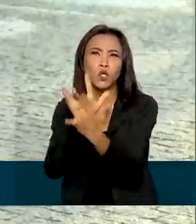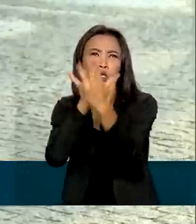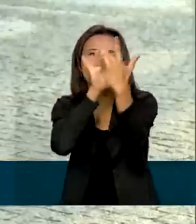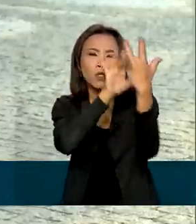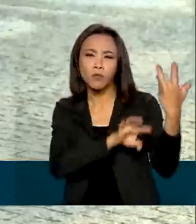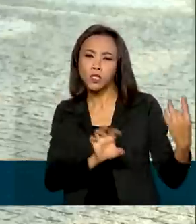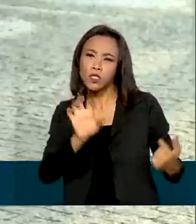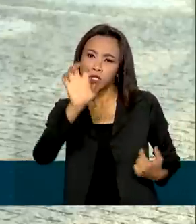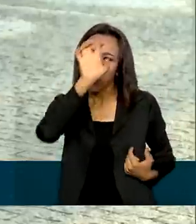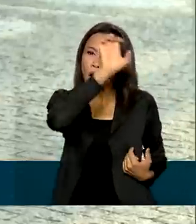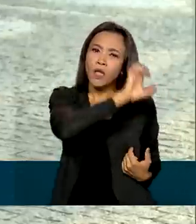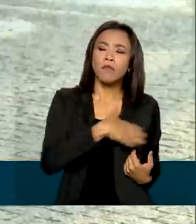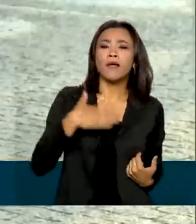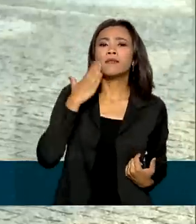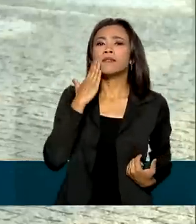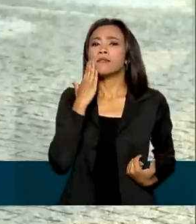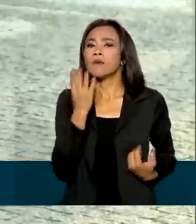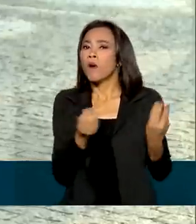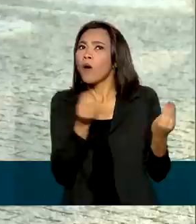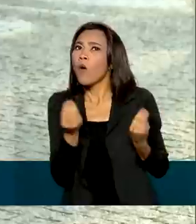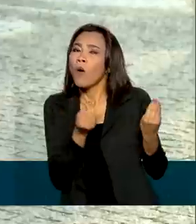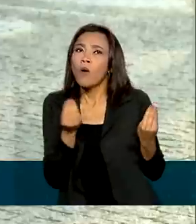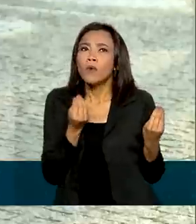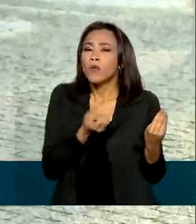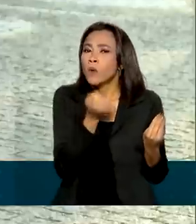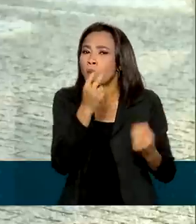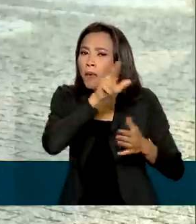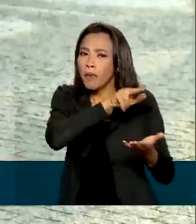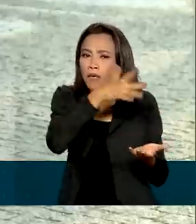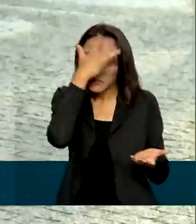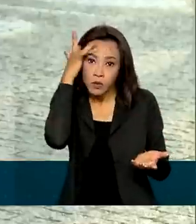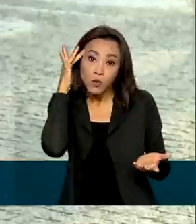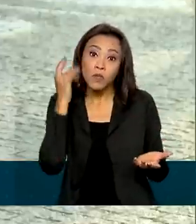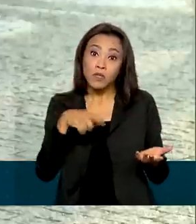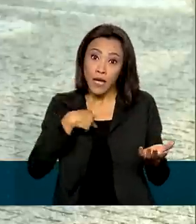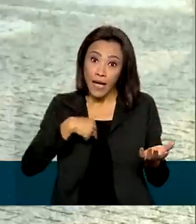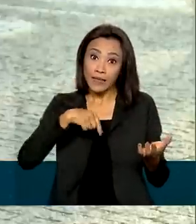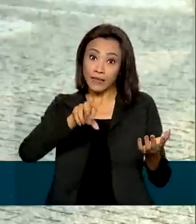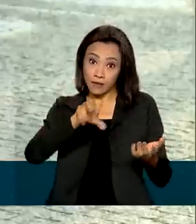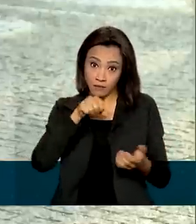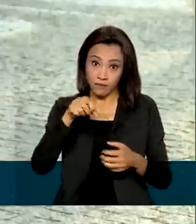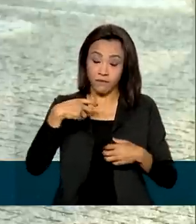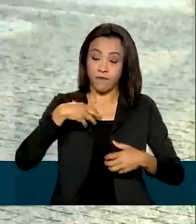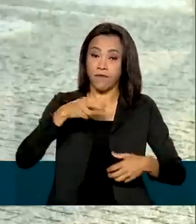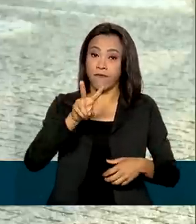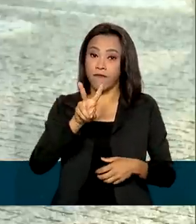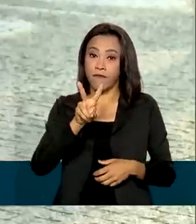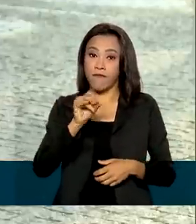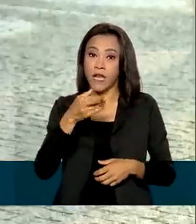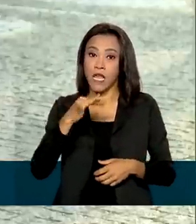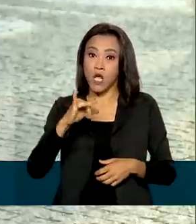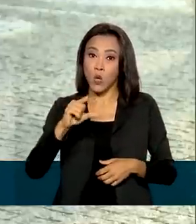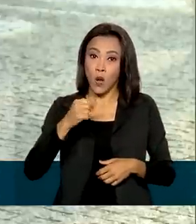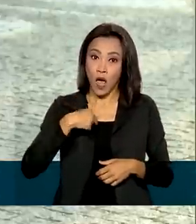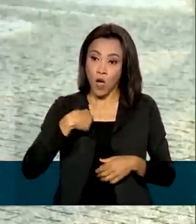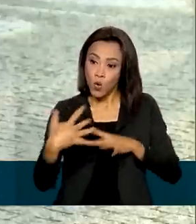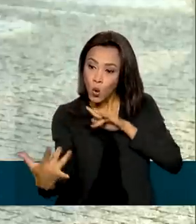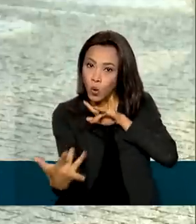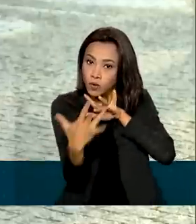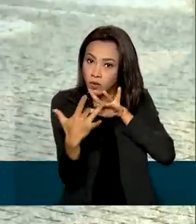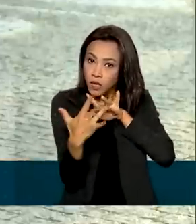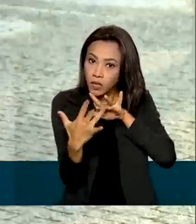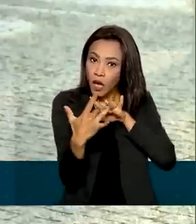rastreamentos dos contatos dos pacientes Lembrando que a transmissão da multa epóxi dá pelo contato íntimo entre as o